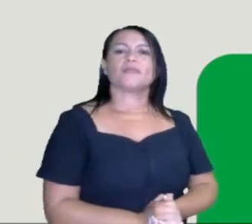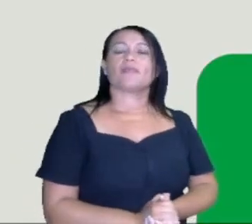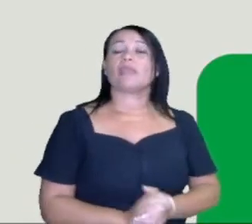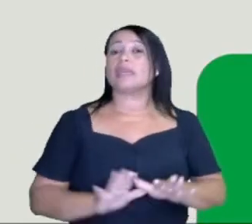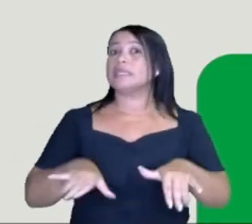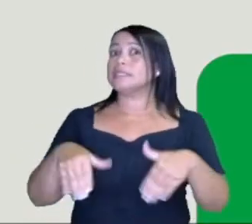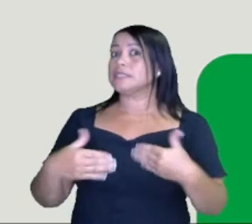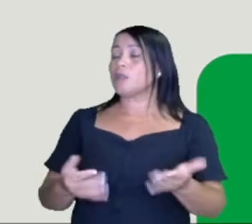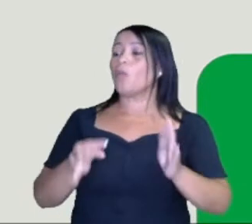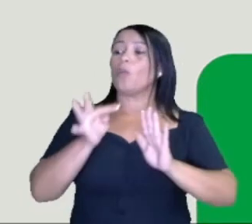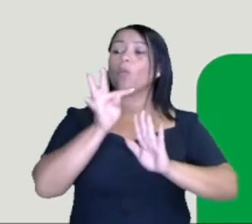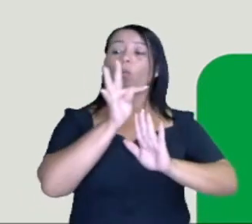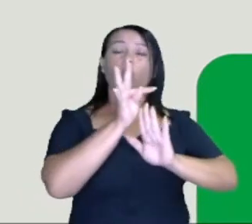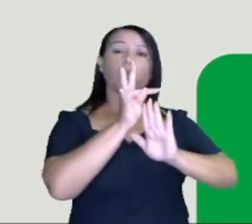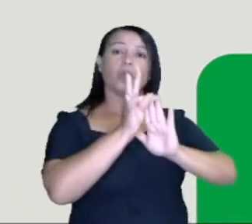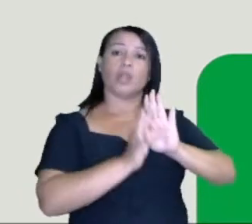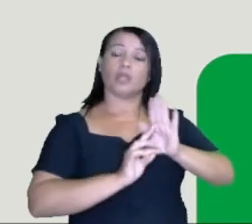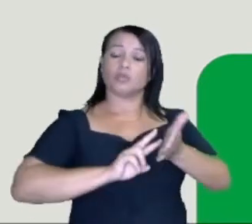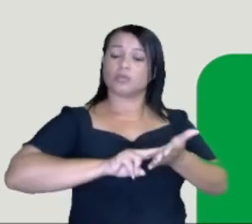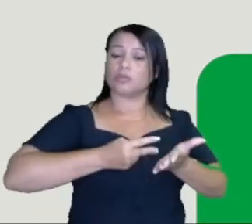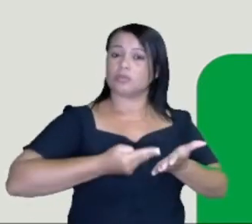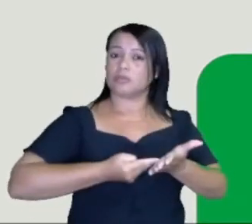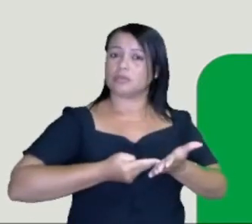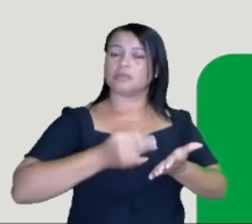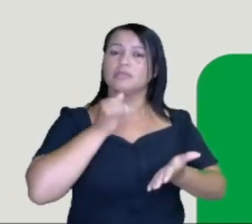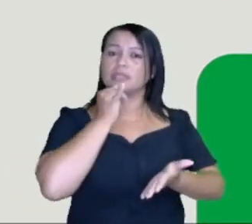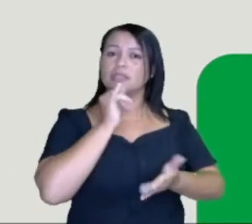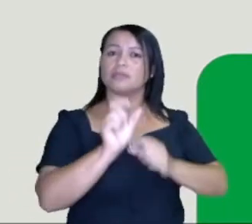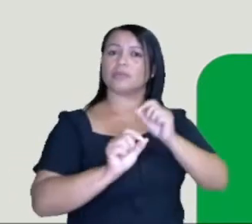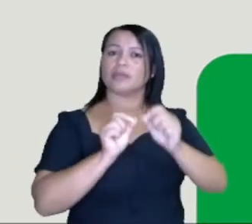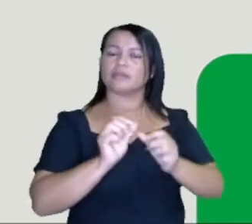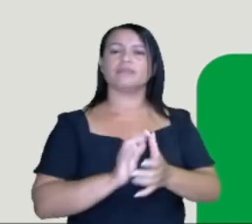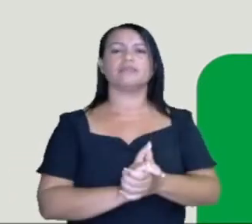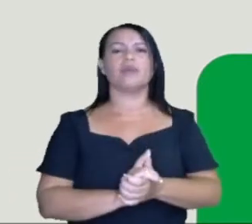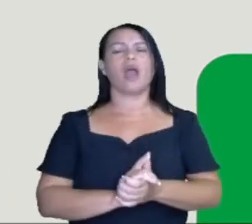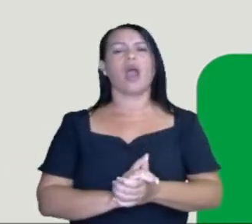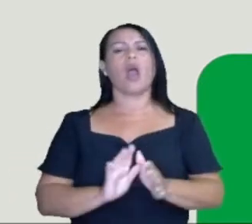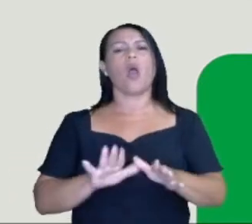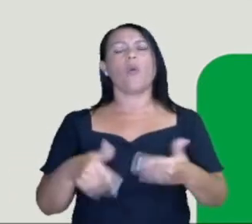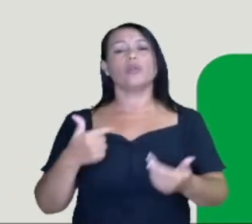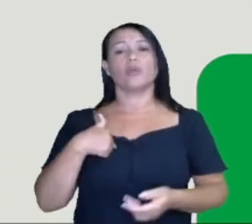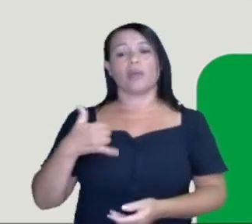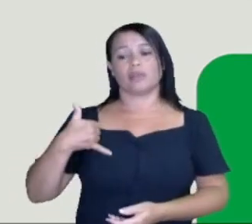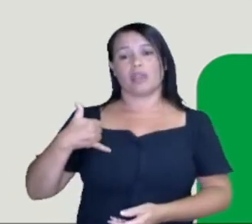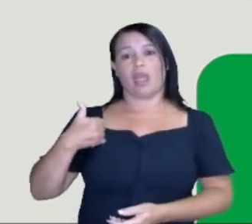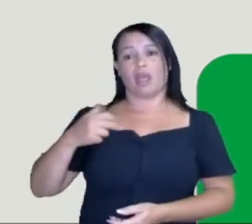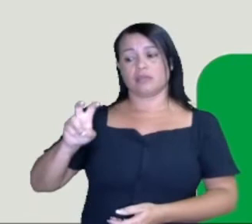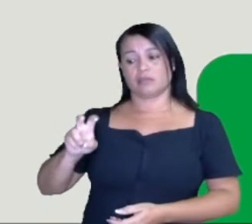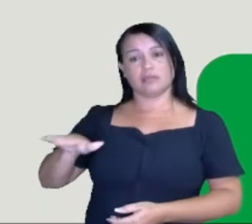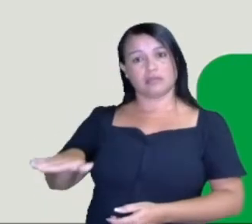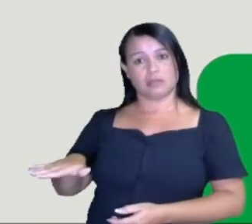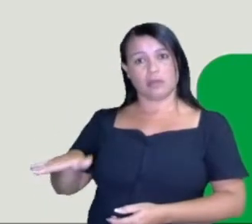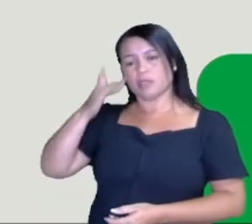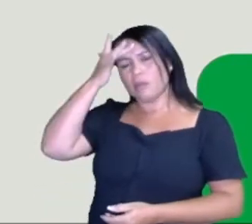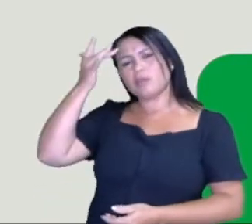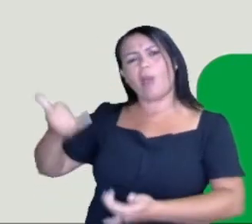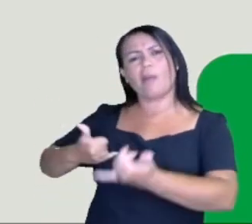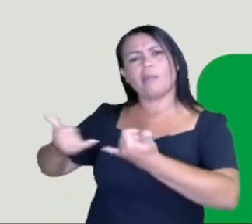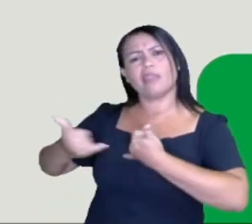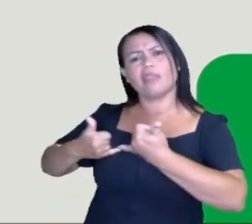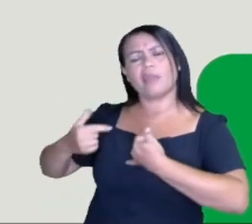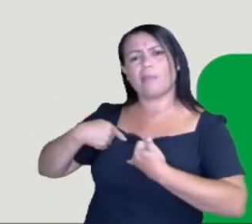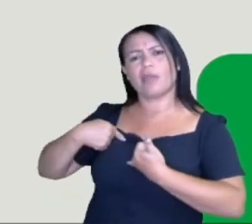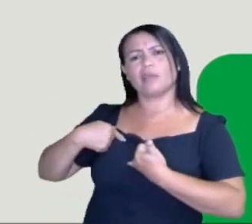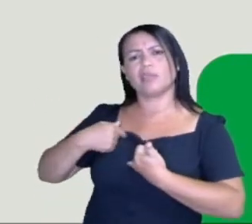Então, o texto, traduzindo, quer dizer: quando eu tinha 5 anos, todos me diziam para ser um